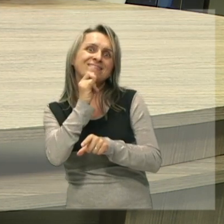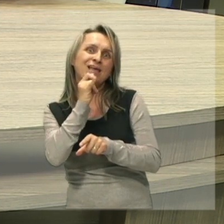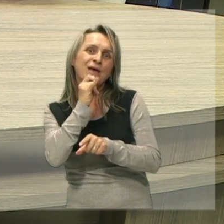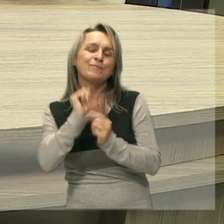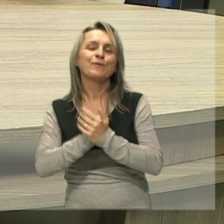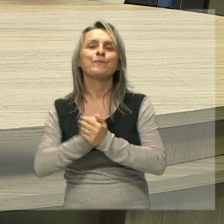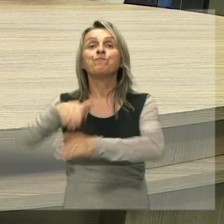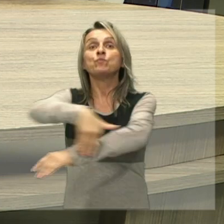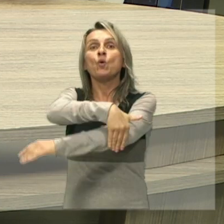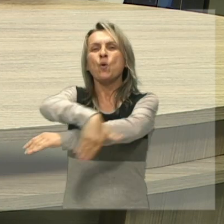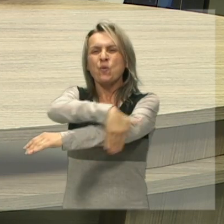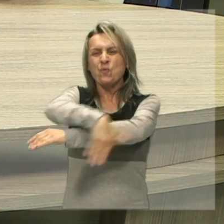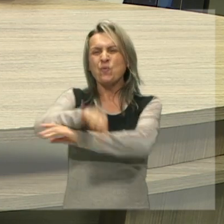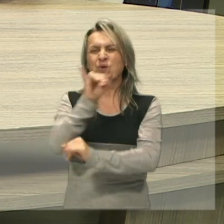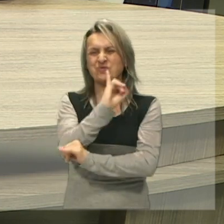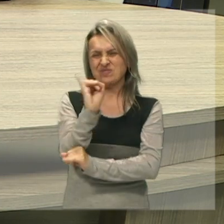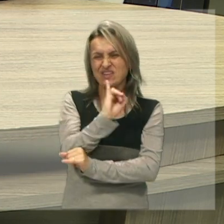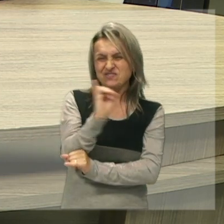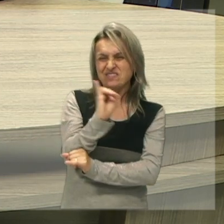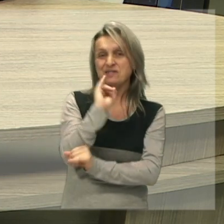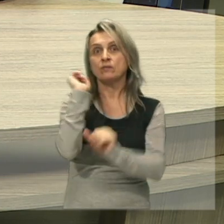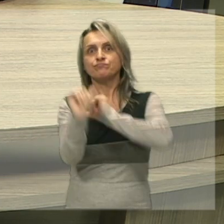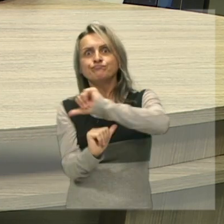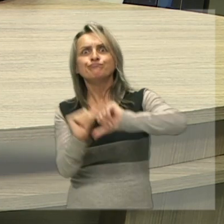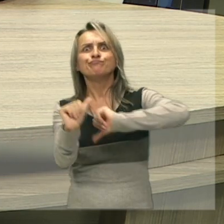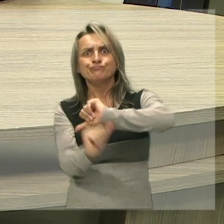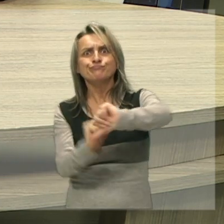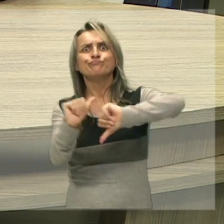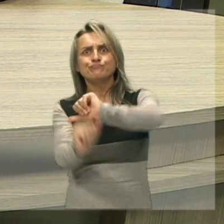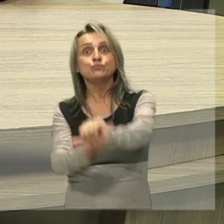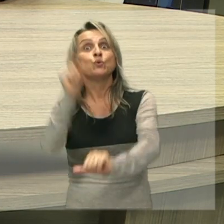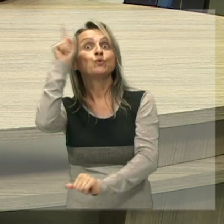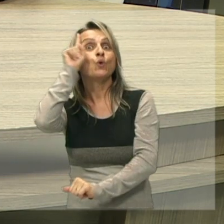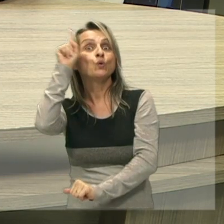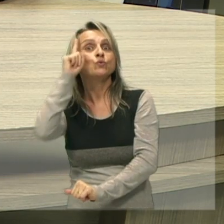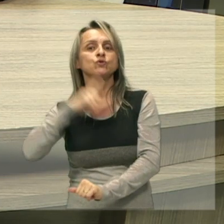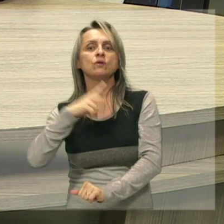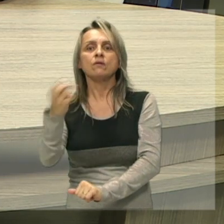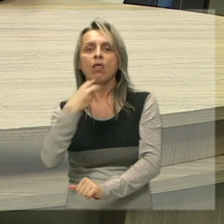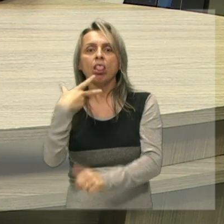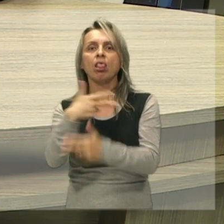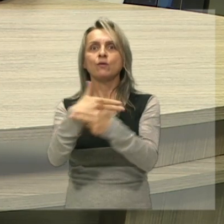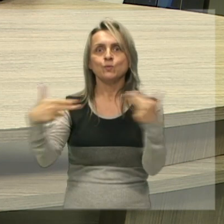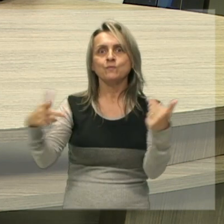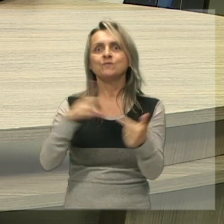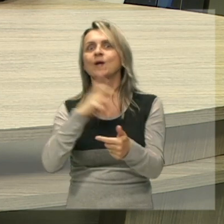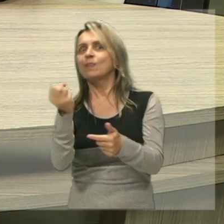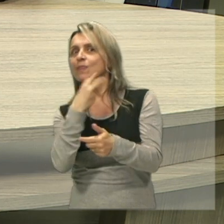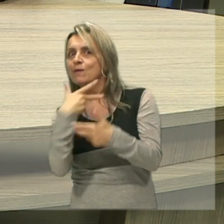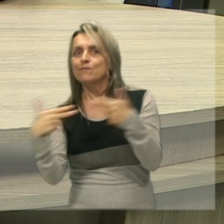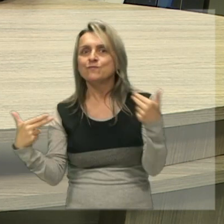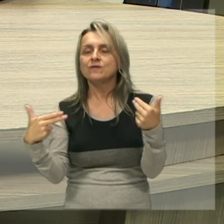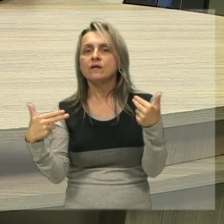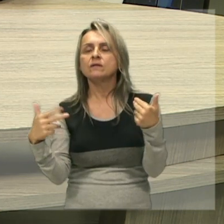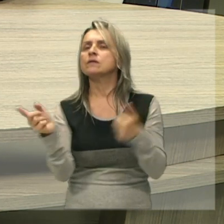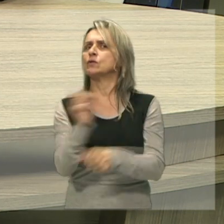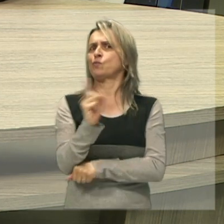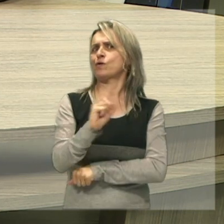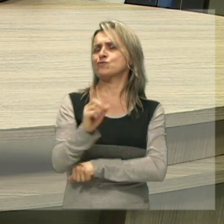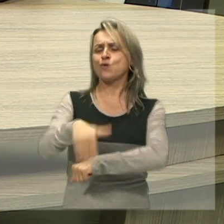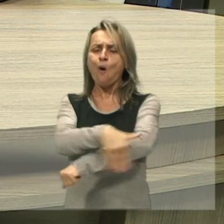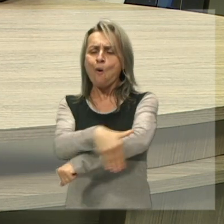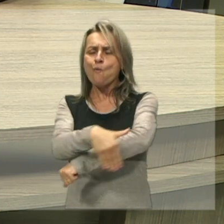dia tem uma novidade, digamos assim. Não é só o trânsito, vai mudar a